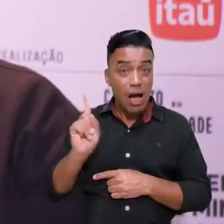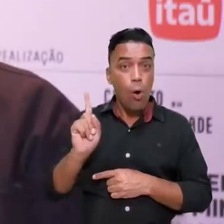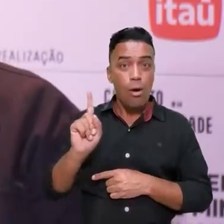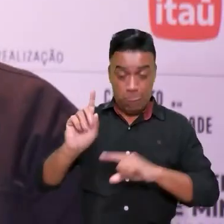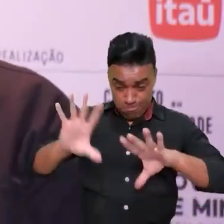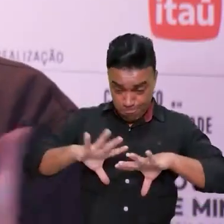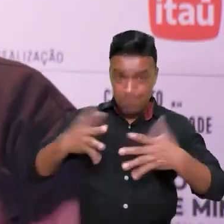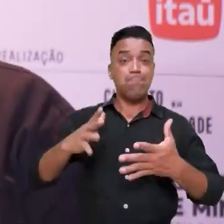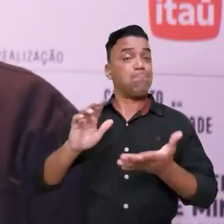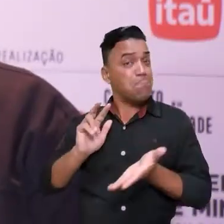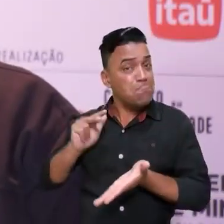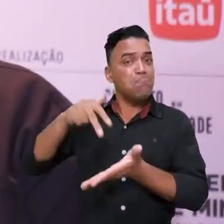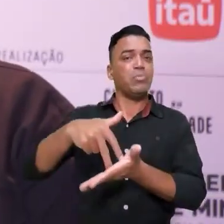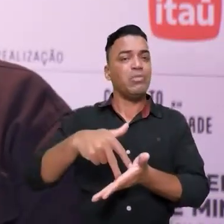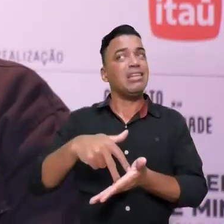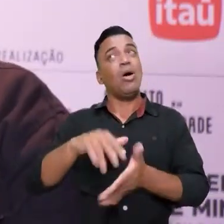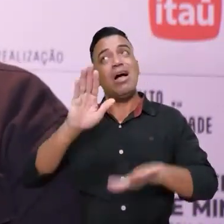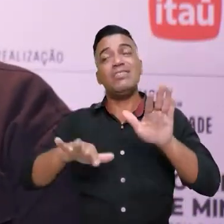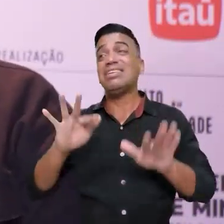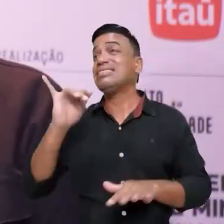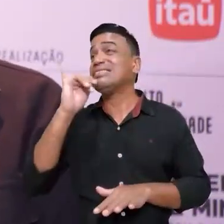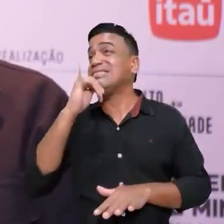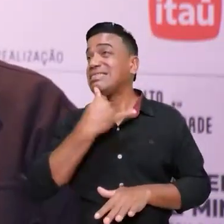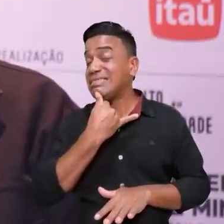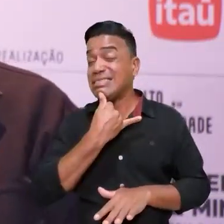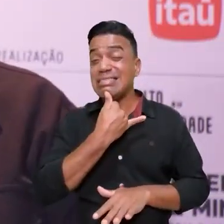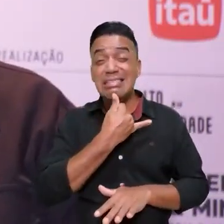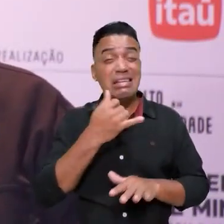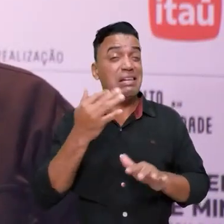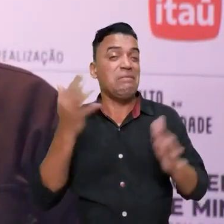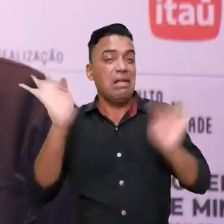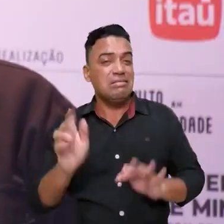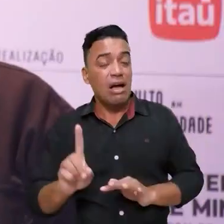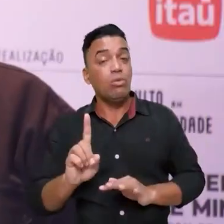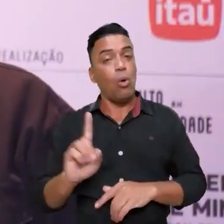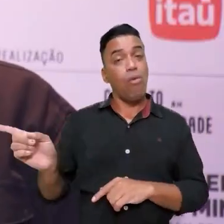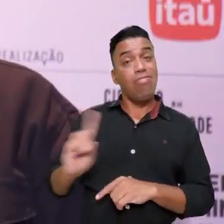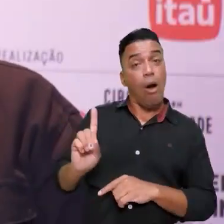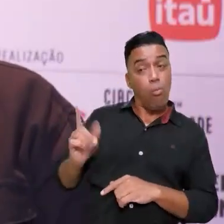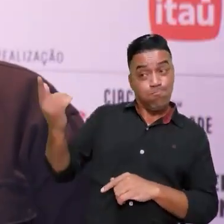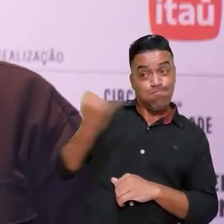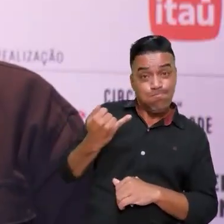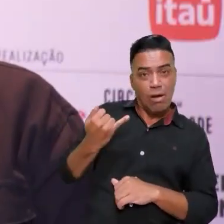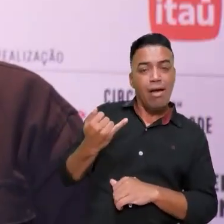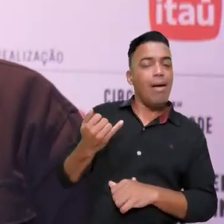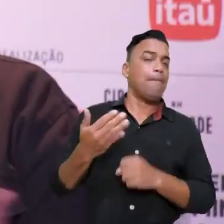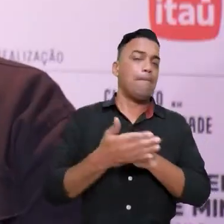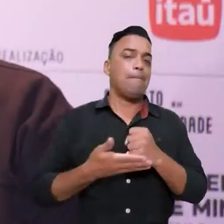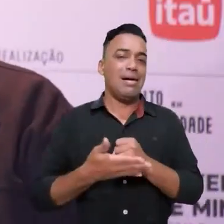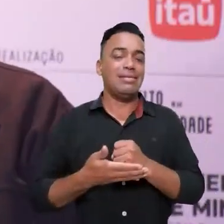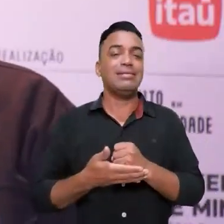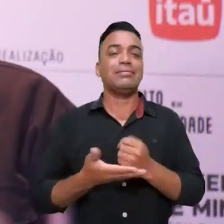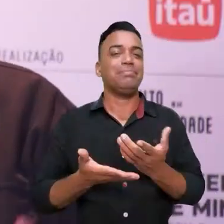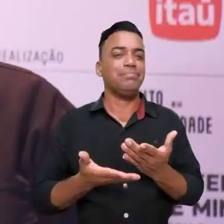nesses trabalhos de infelicidades crônicas, muitas vezes, o não ele é a base, né? Os